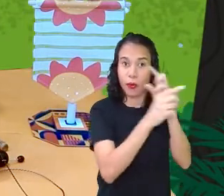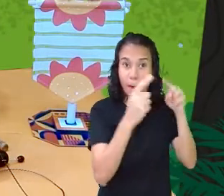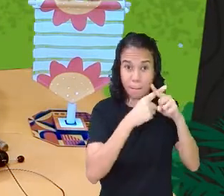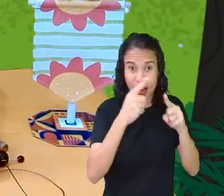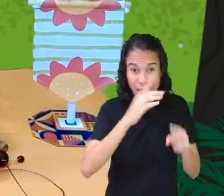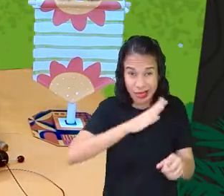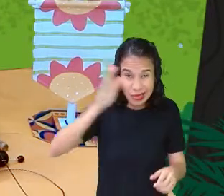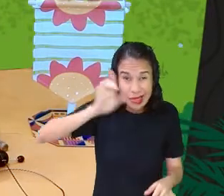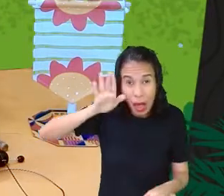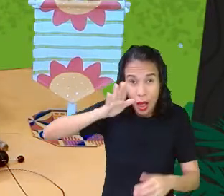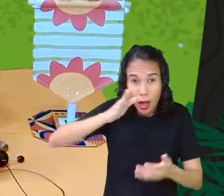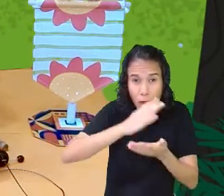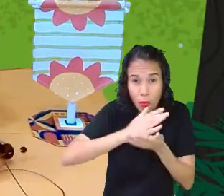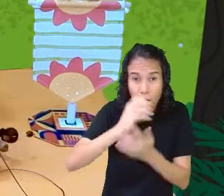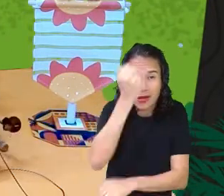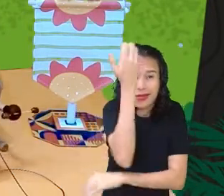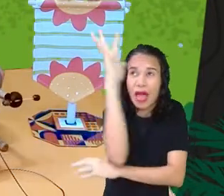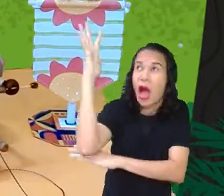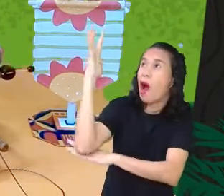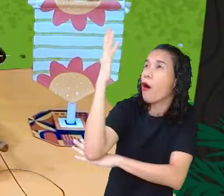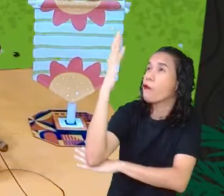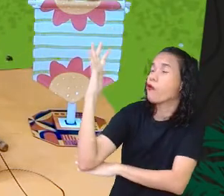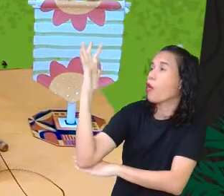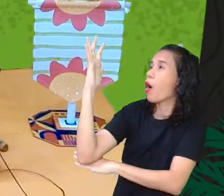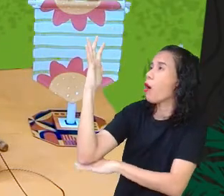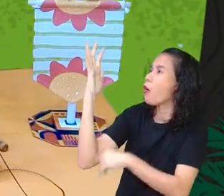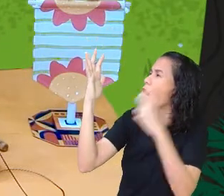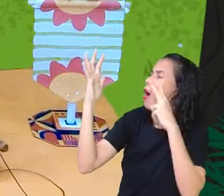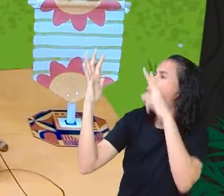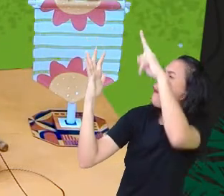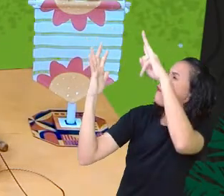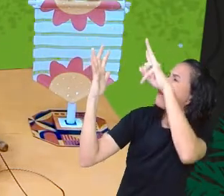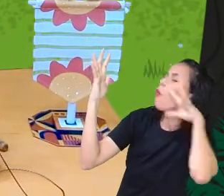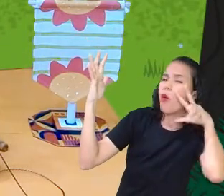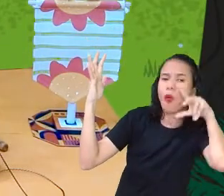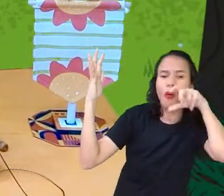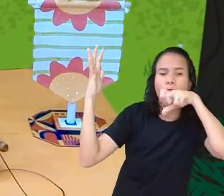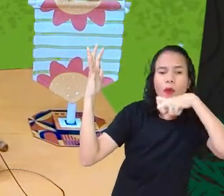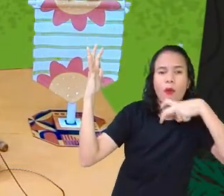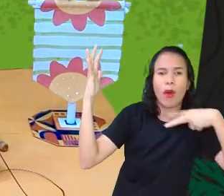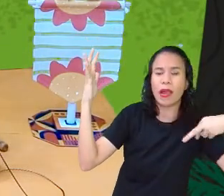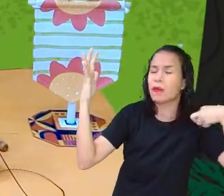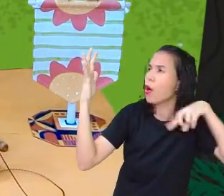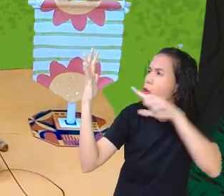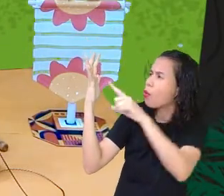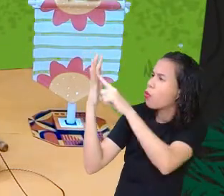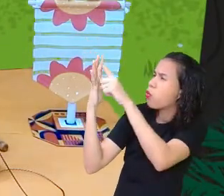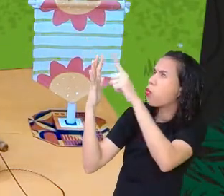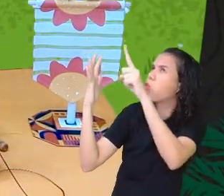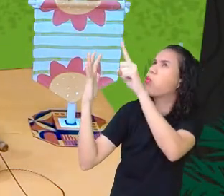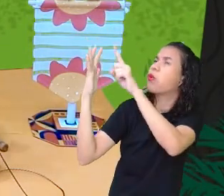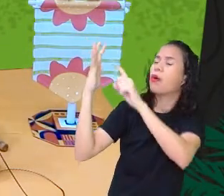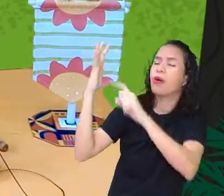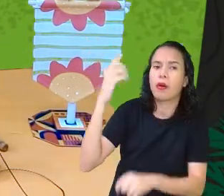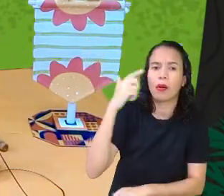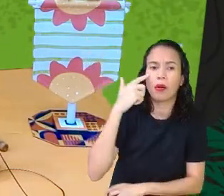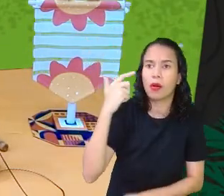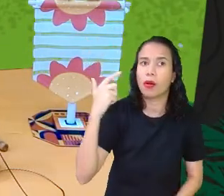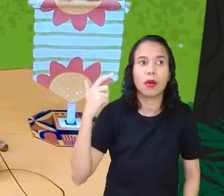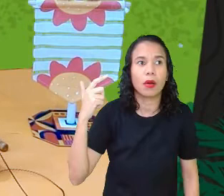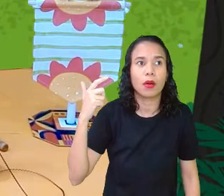lá no topo de uma árvore, ele encontrou o primeiro animal que estava produzindo um som. Era esse som aqui, ó.